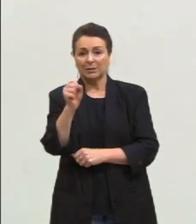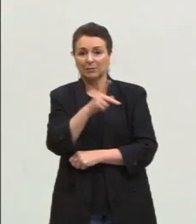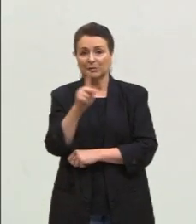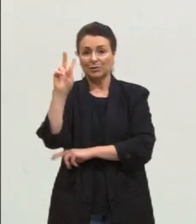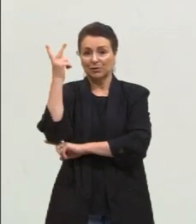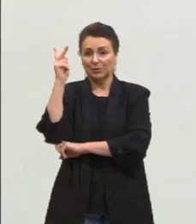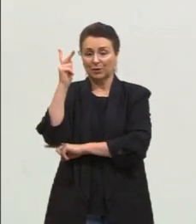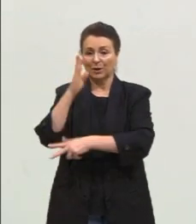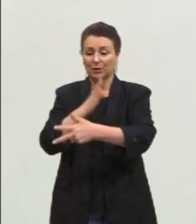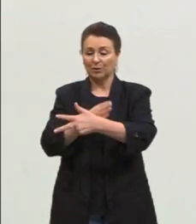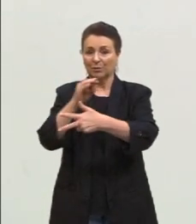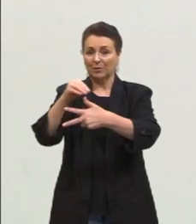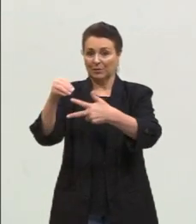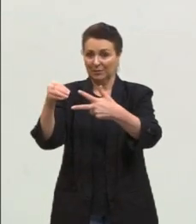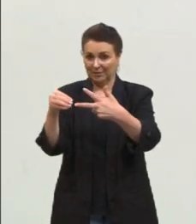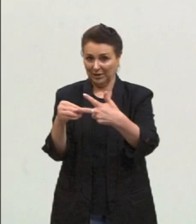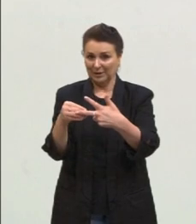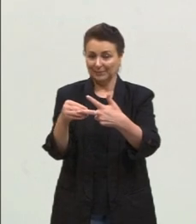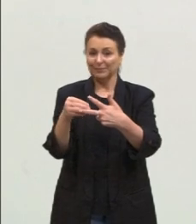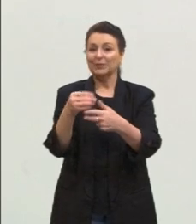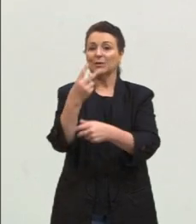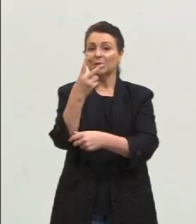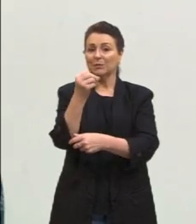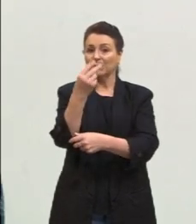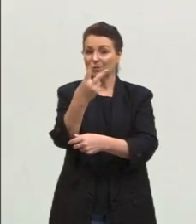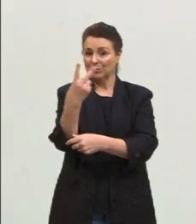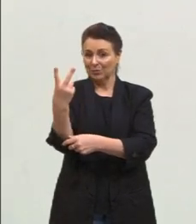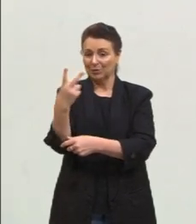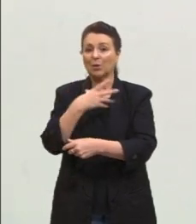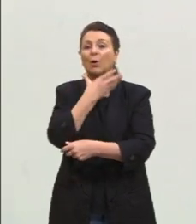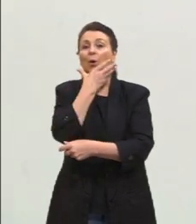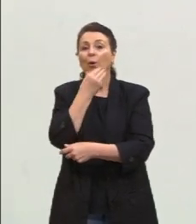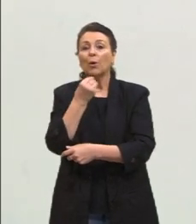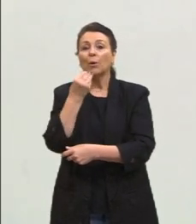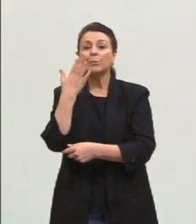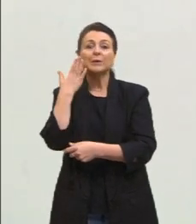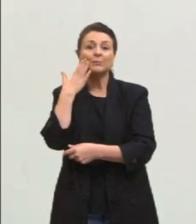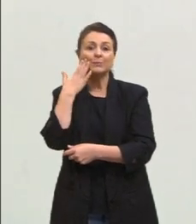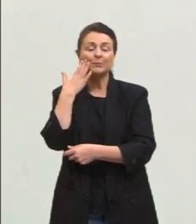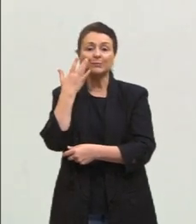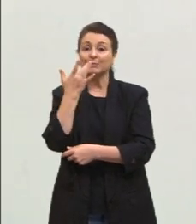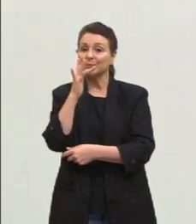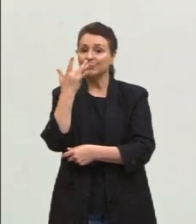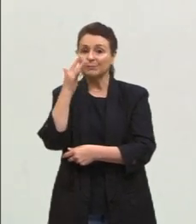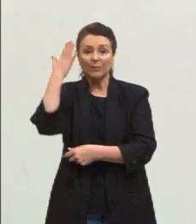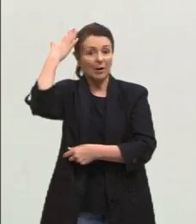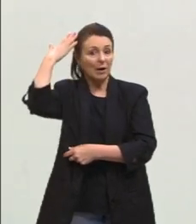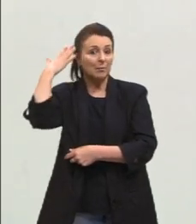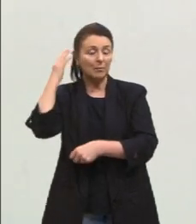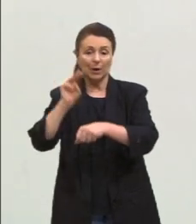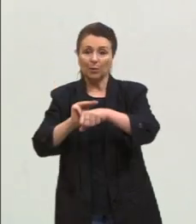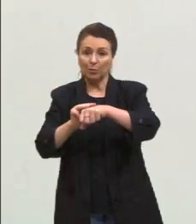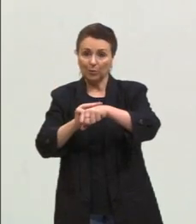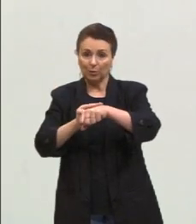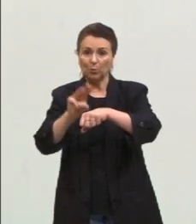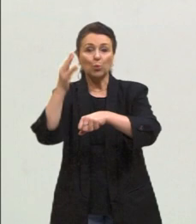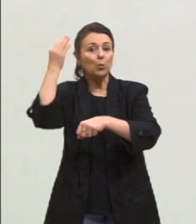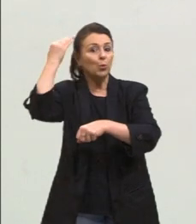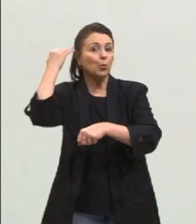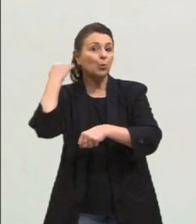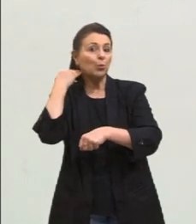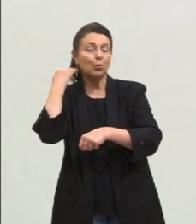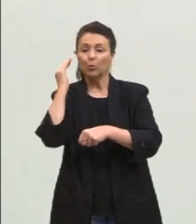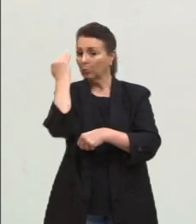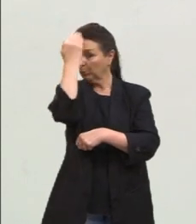história do Pré Enem RS 2022 sou um homem branco tenho cabelo castanho escuro uso ele curto para o lado